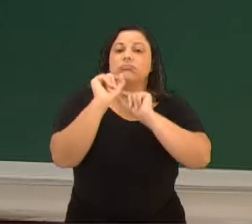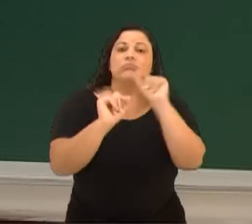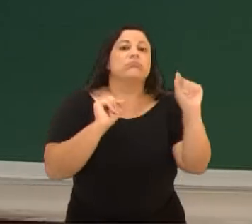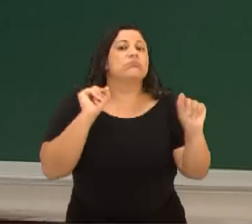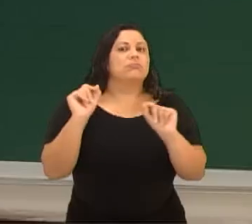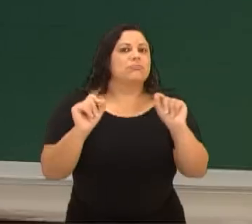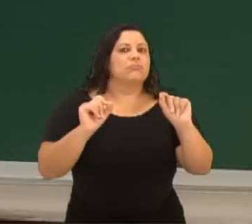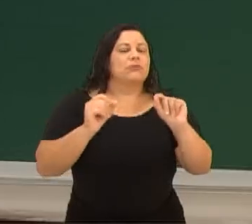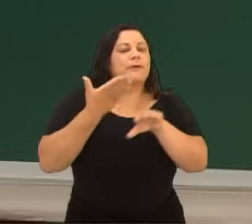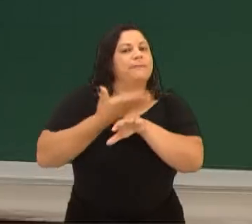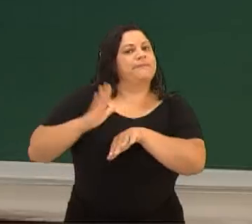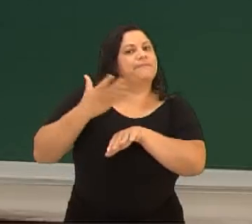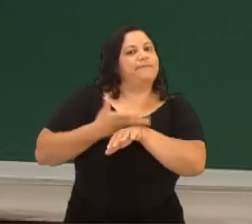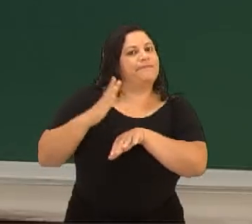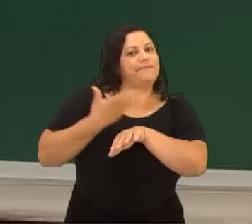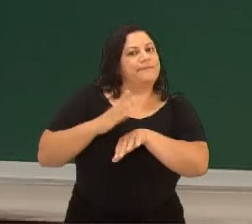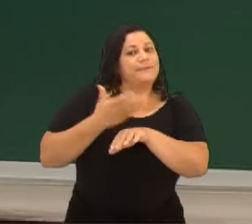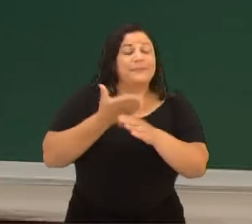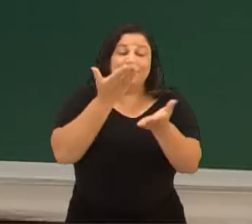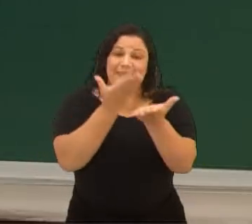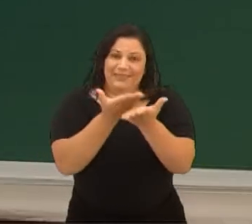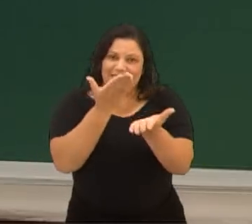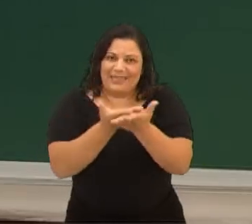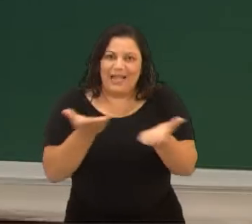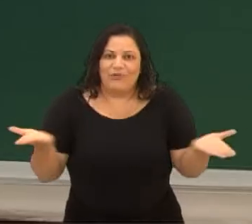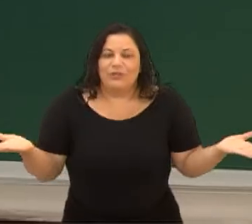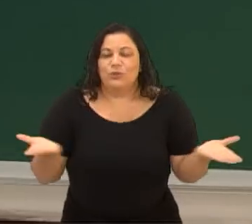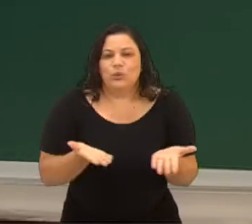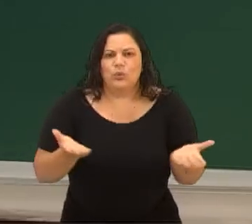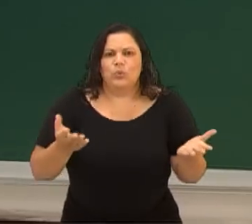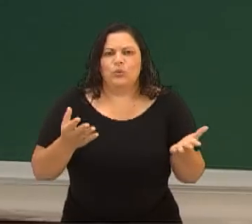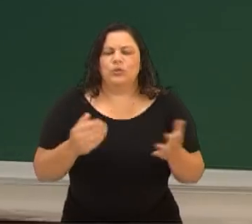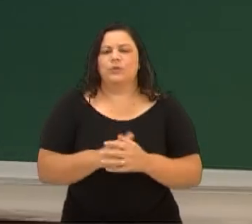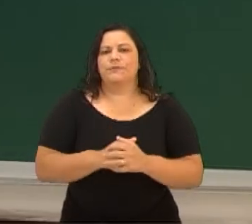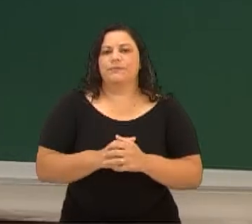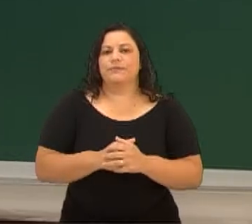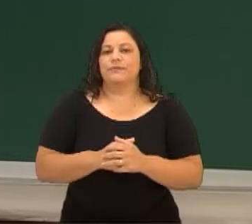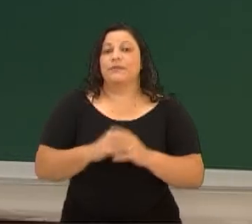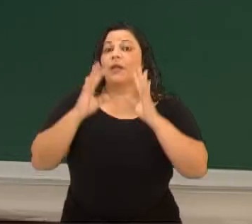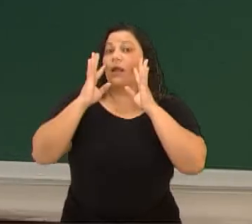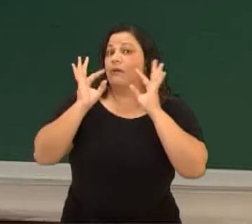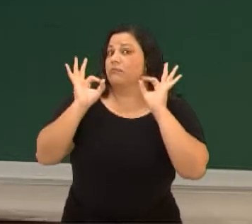os praticandos da aula de hoje. Prestem bem atenção.